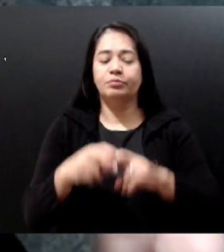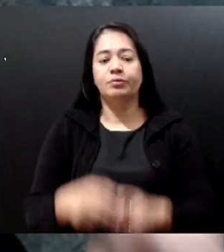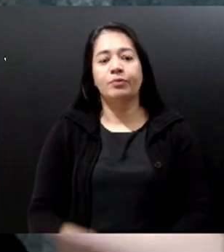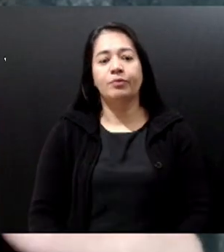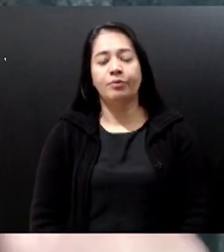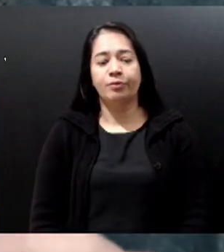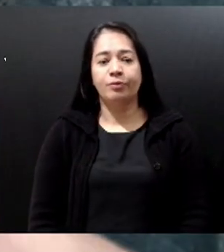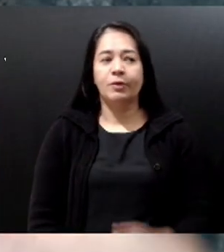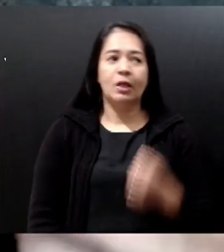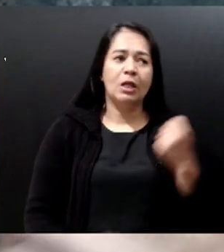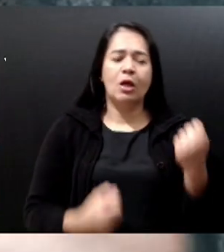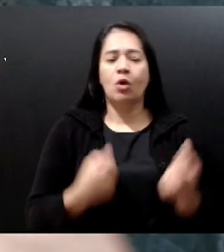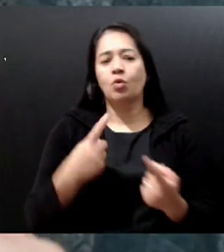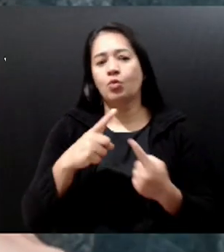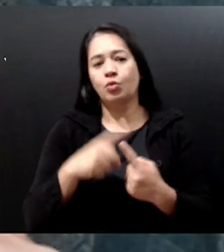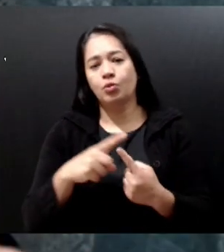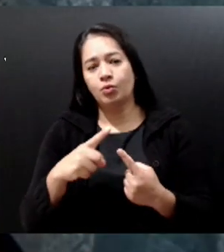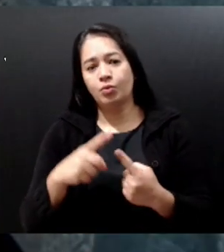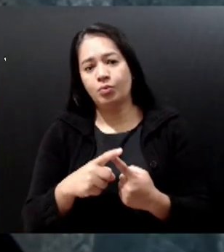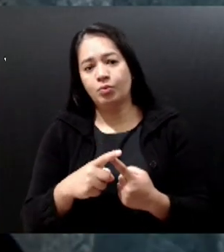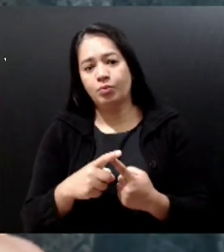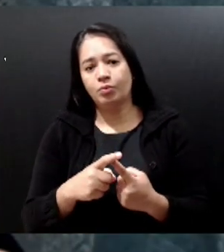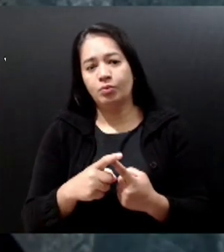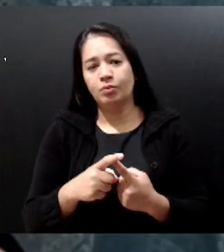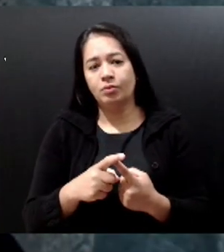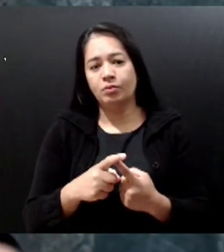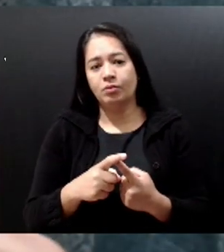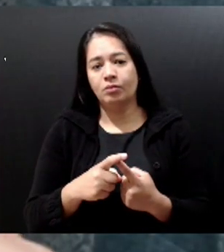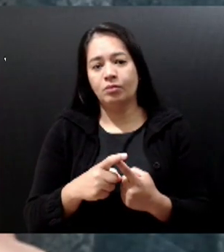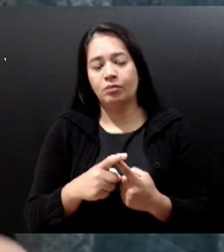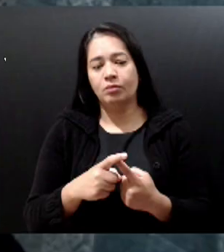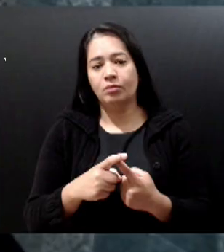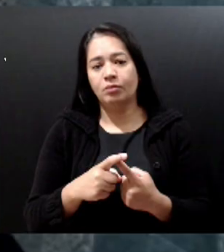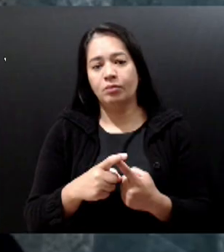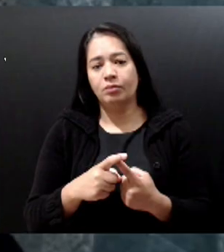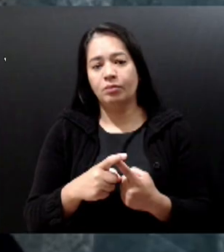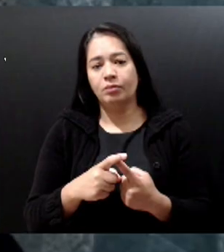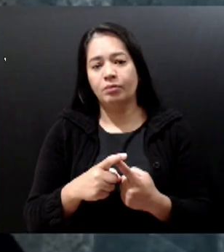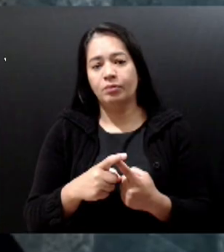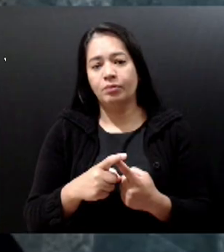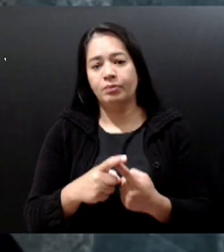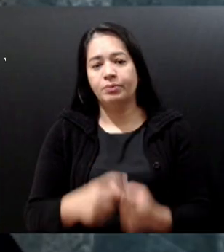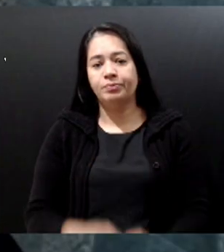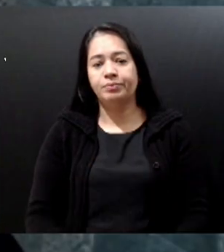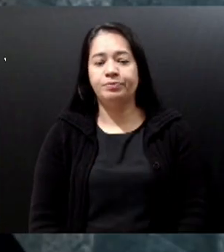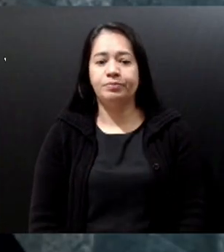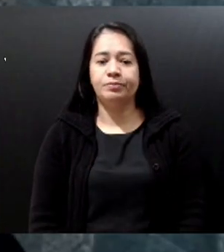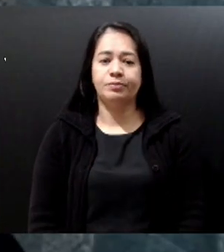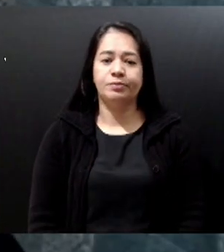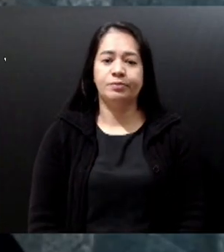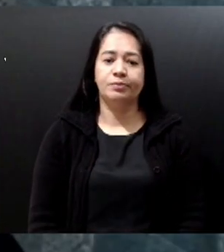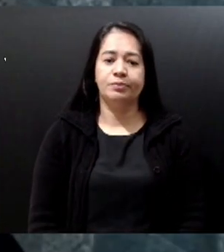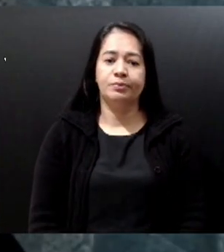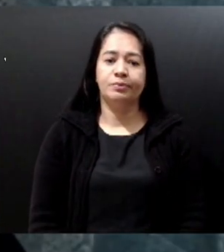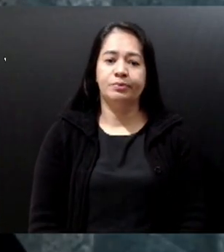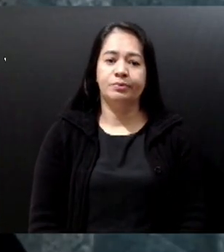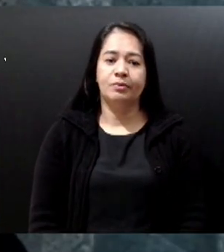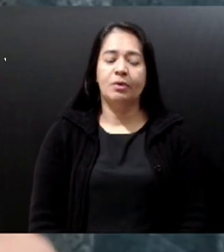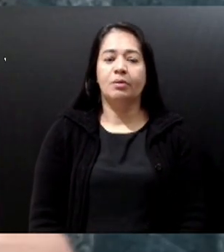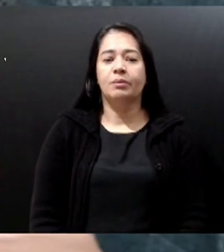uma súmula vinculante que vincula todos os julgamentos, quando é do STJ ou do